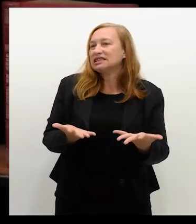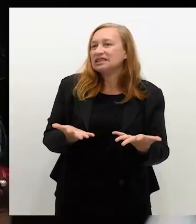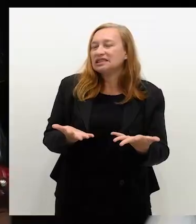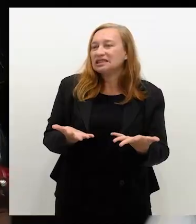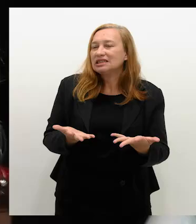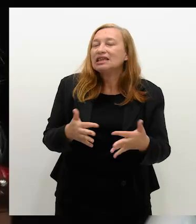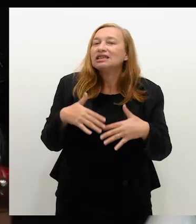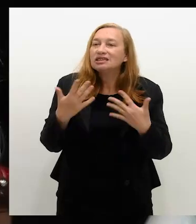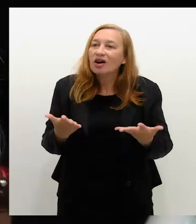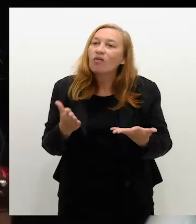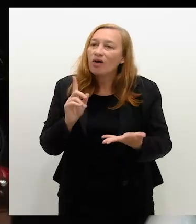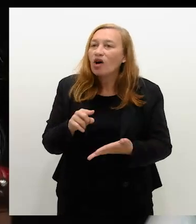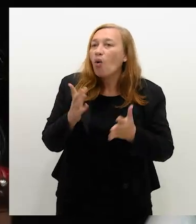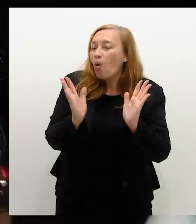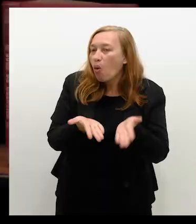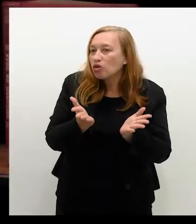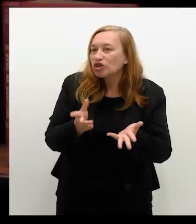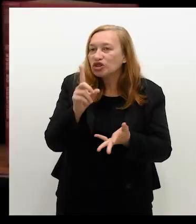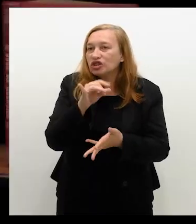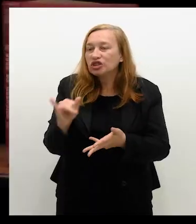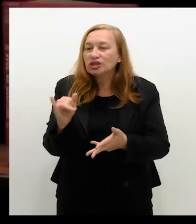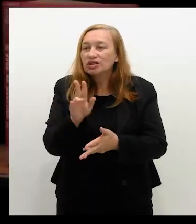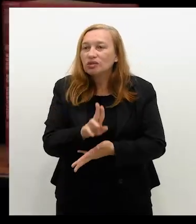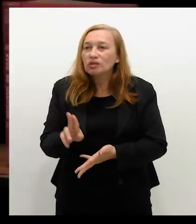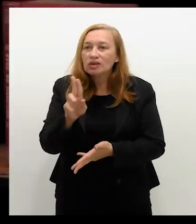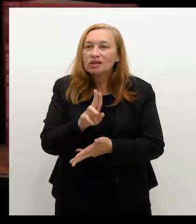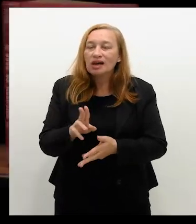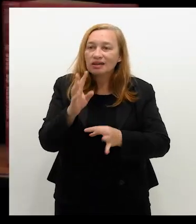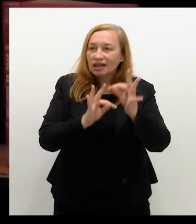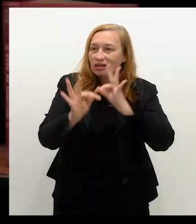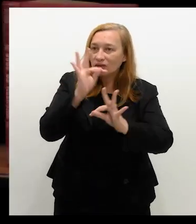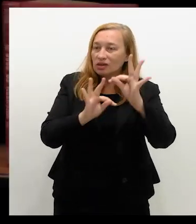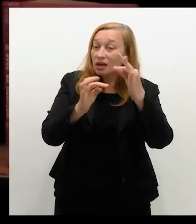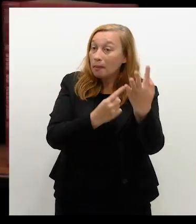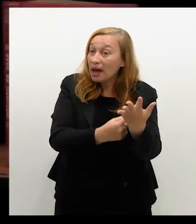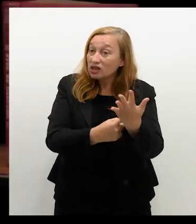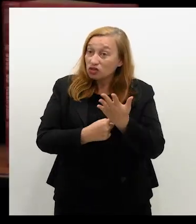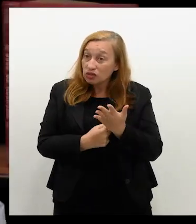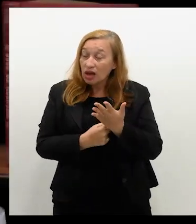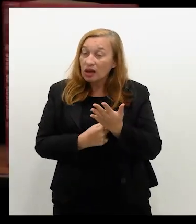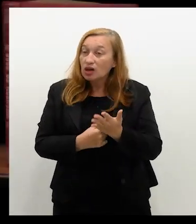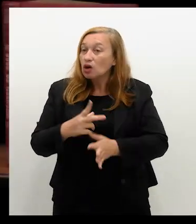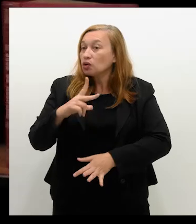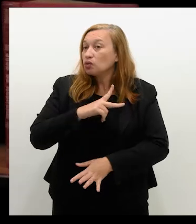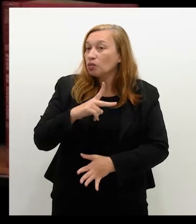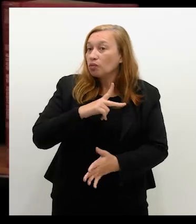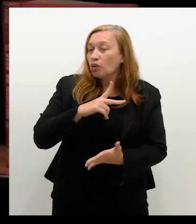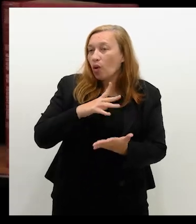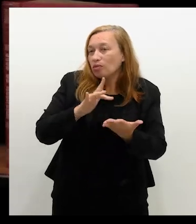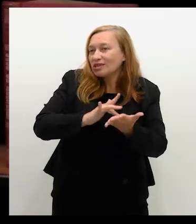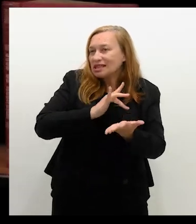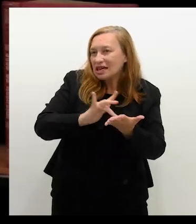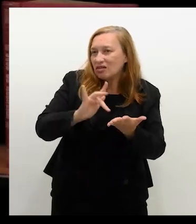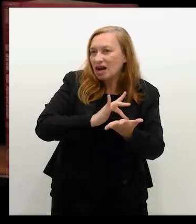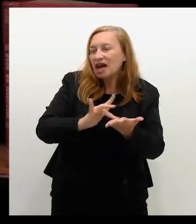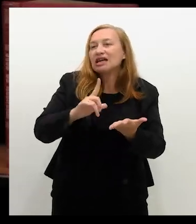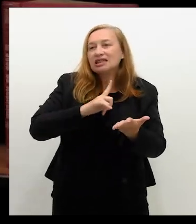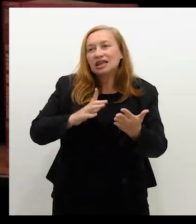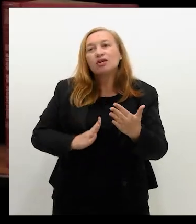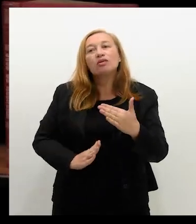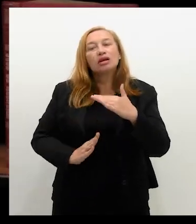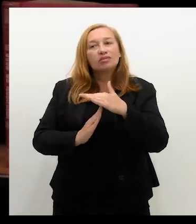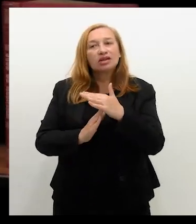jovem, então é isso. Hoje em dia, a gente tem que utilizar a tecnologia a nosso favor. A gente, no próprio celular, a gente tem